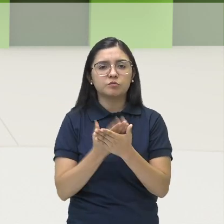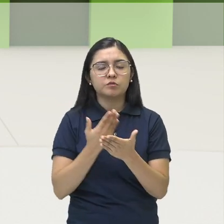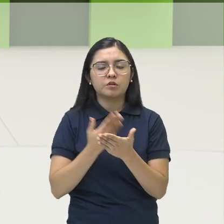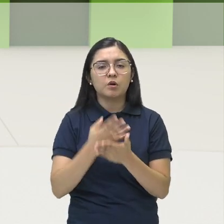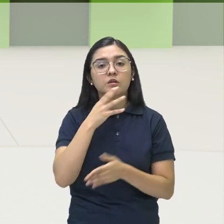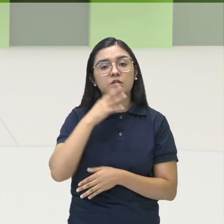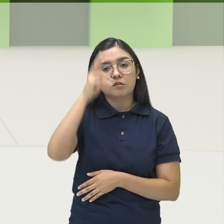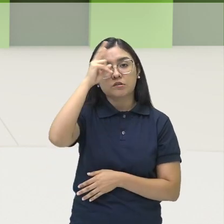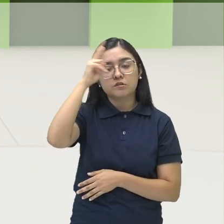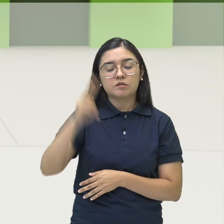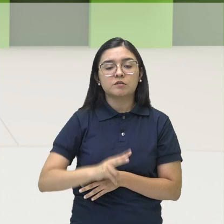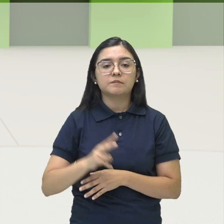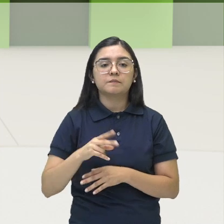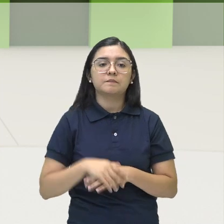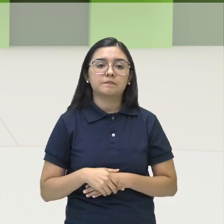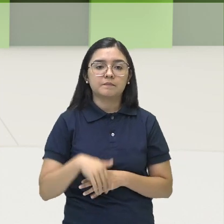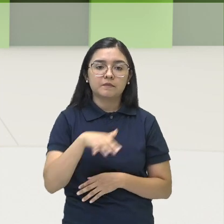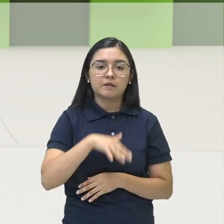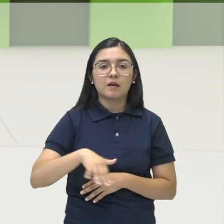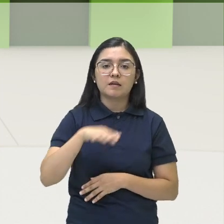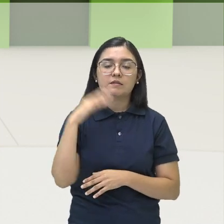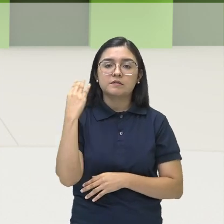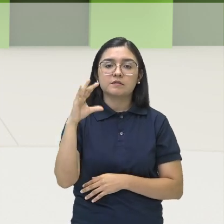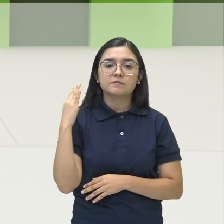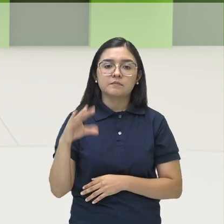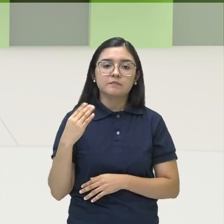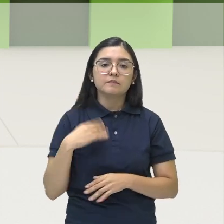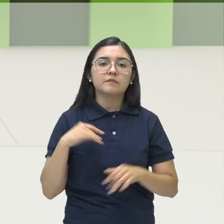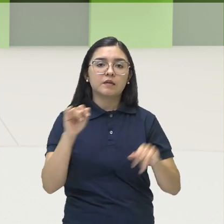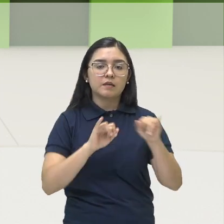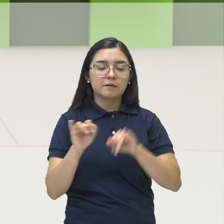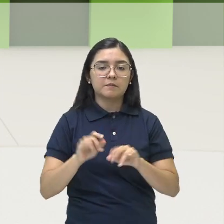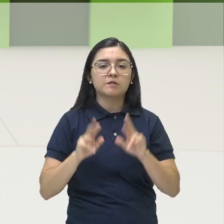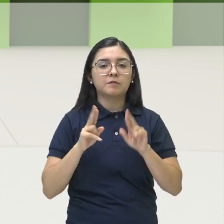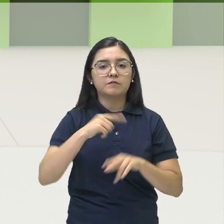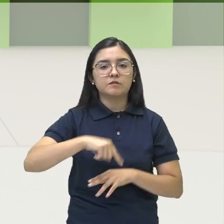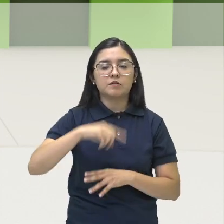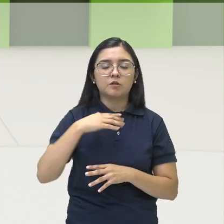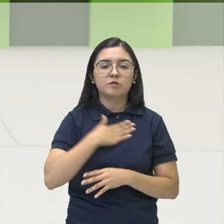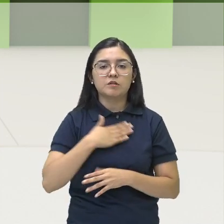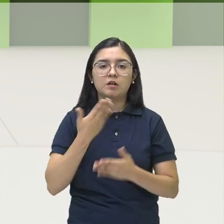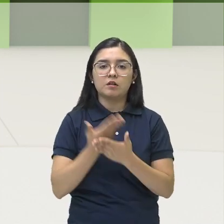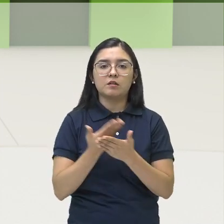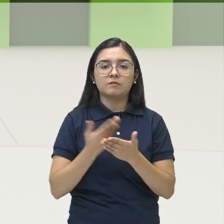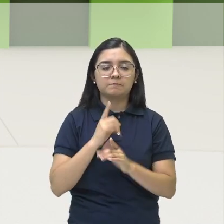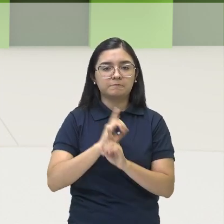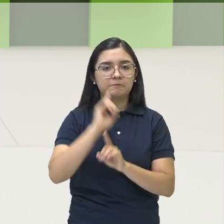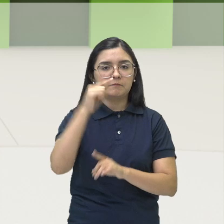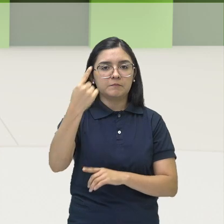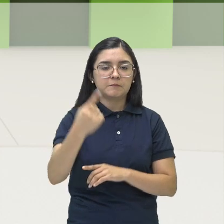da história da nossa ciência, a química, tá, gente? Espero que vocês tenham gostado da aula de hoje.